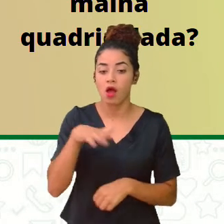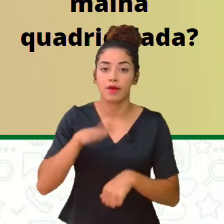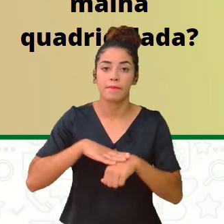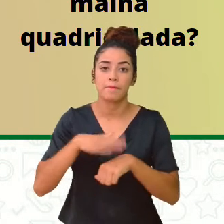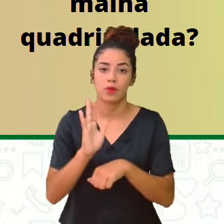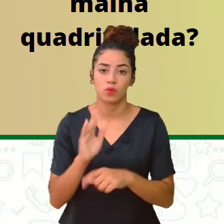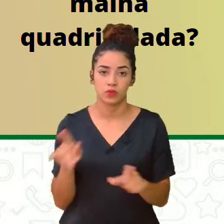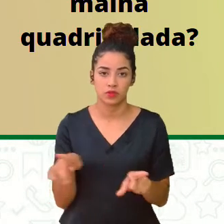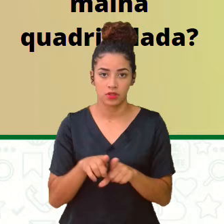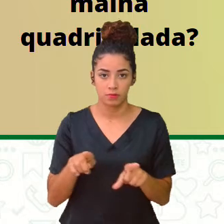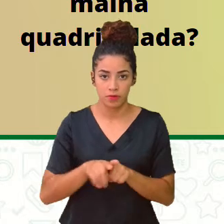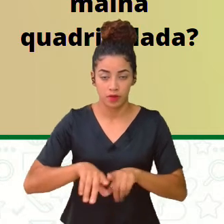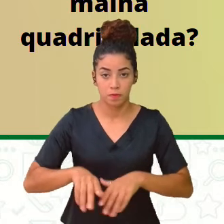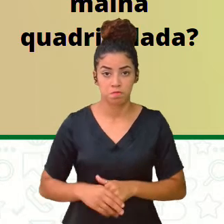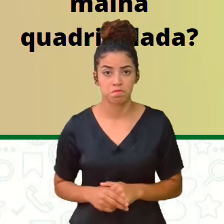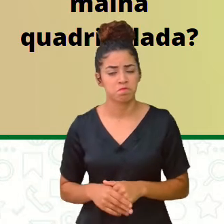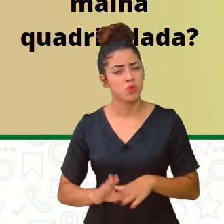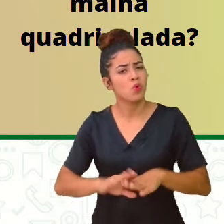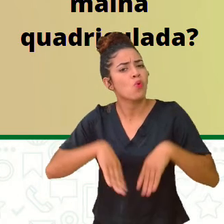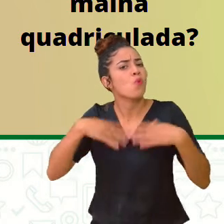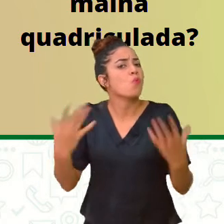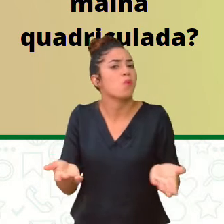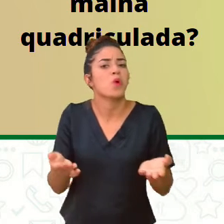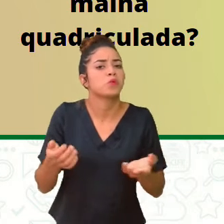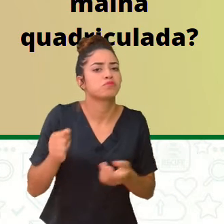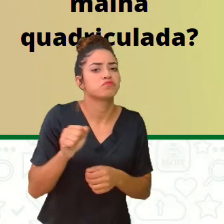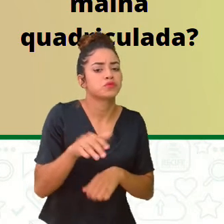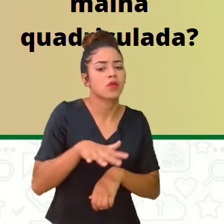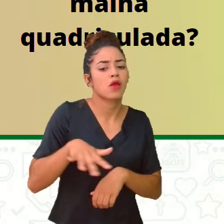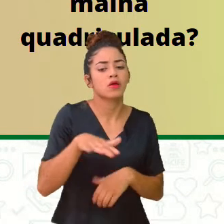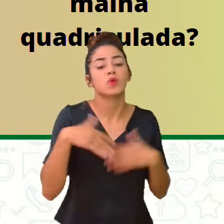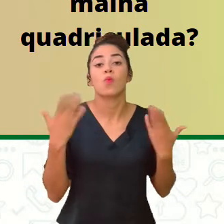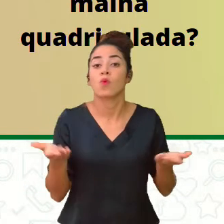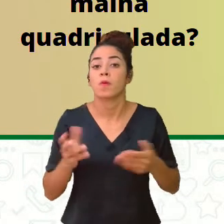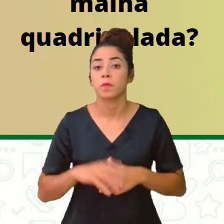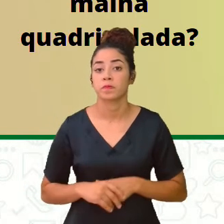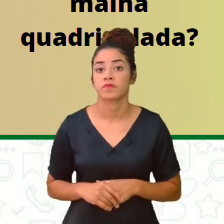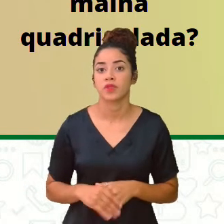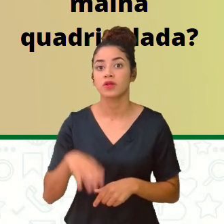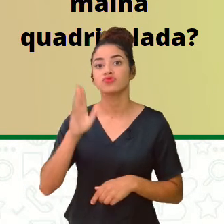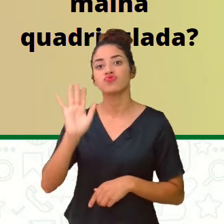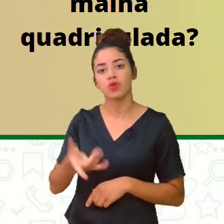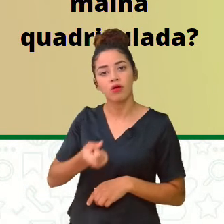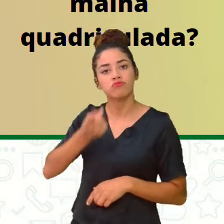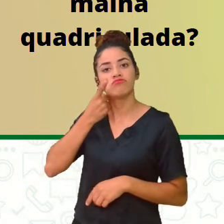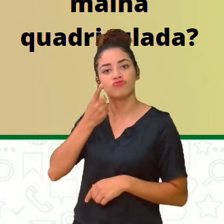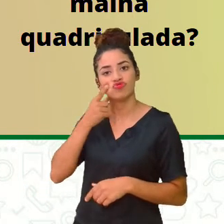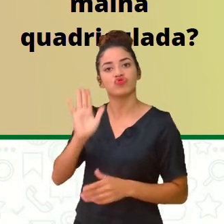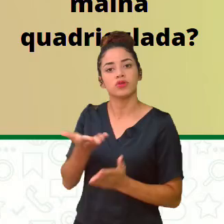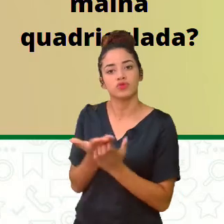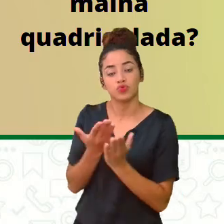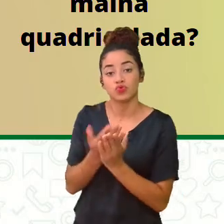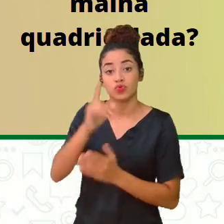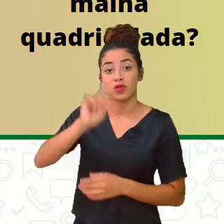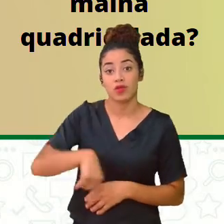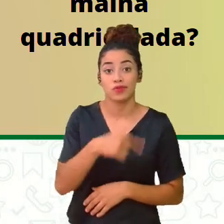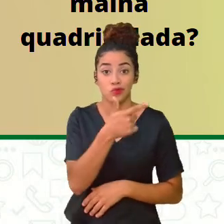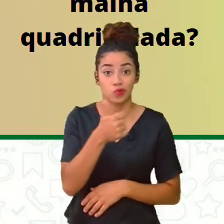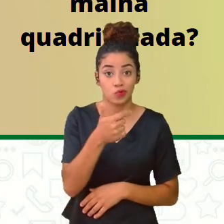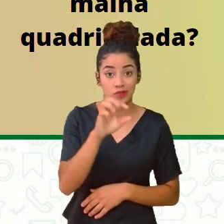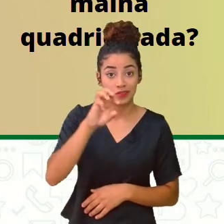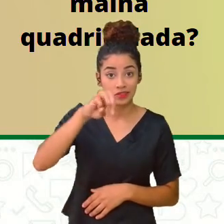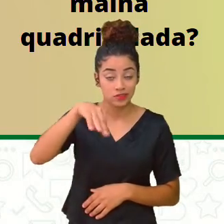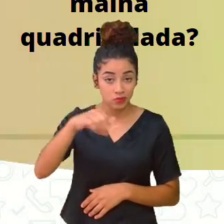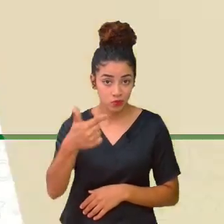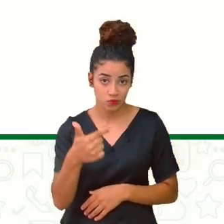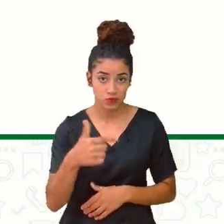qual é essa área dele? Já vimos lá na frente, 12 centímetros, foi? 12 centímetros